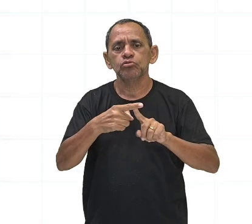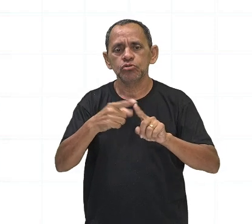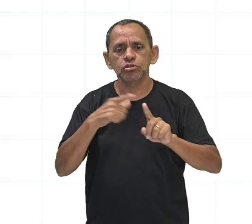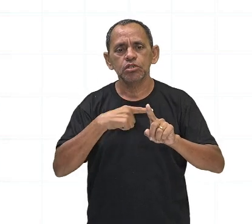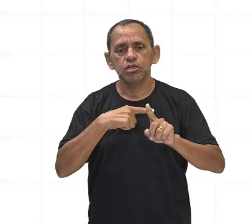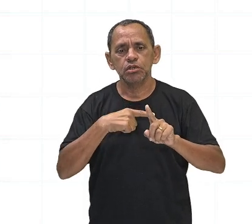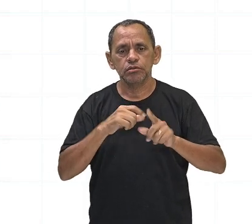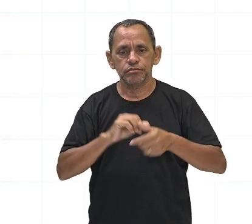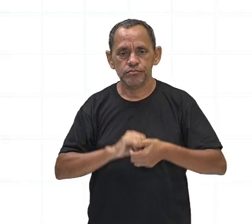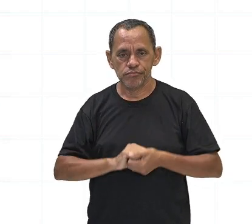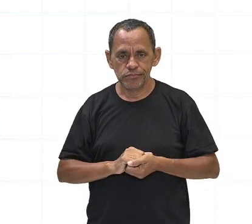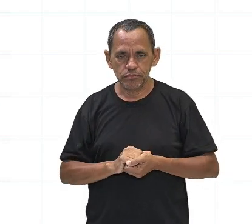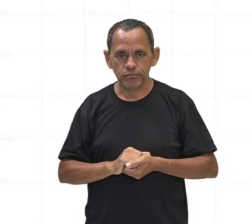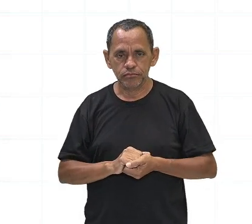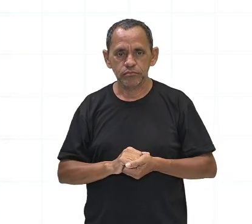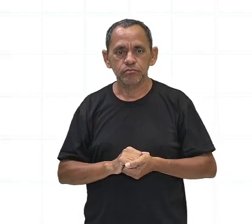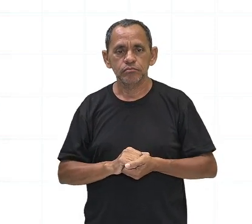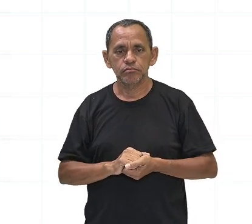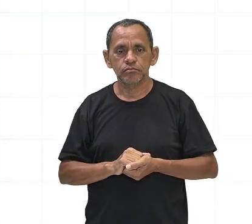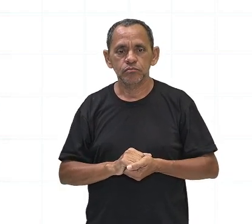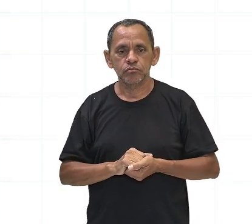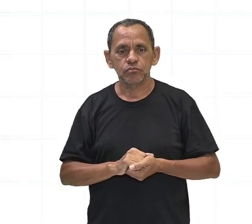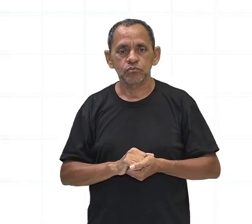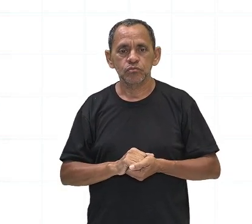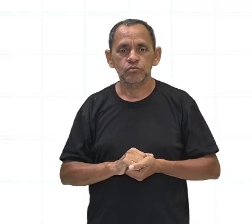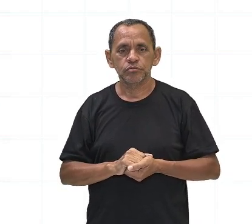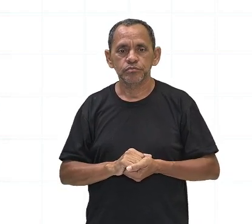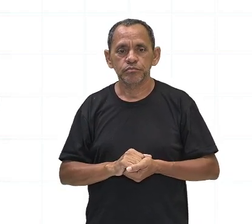modalizadores, tem-se